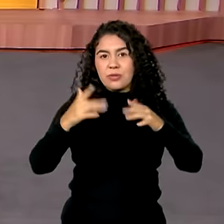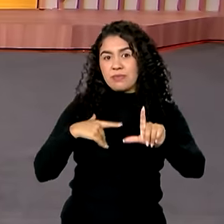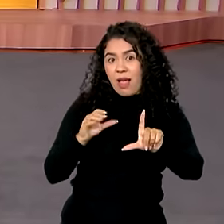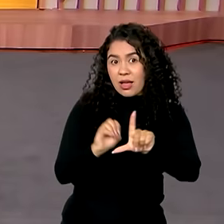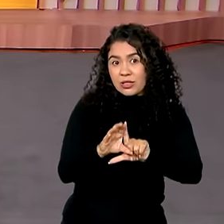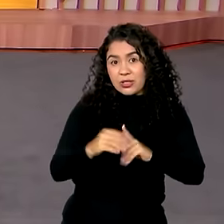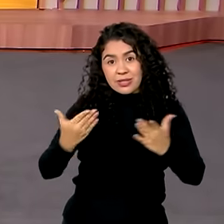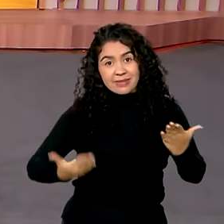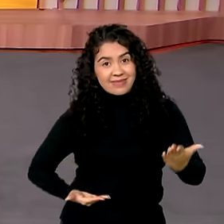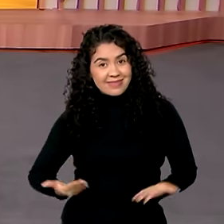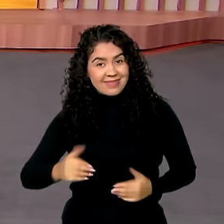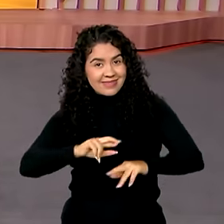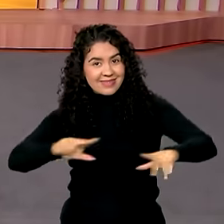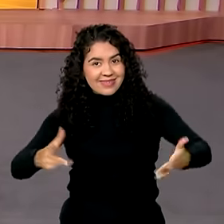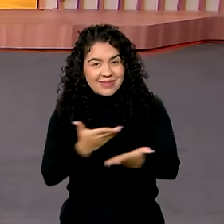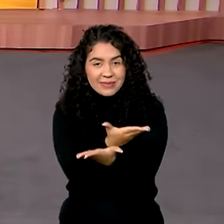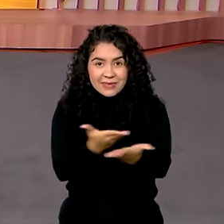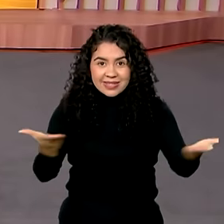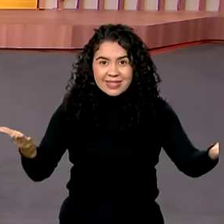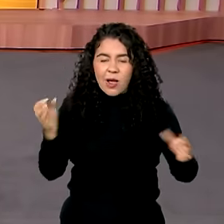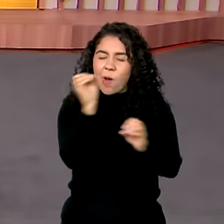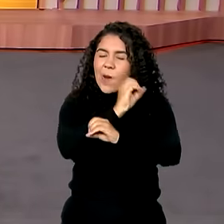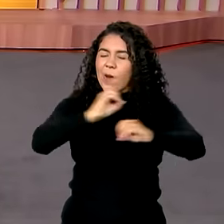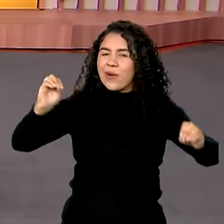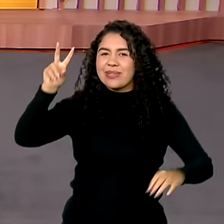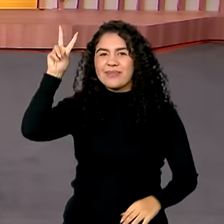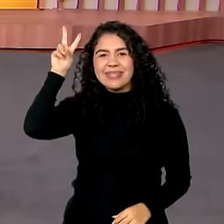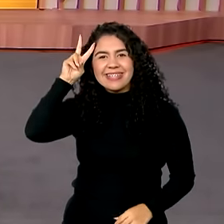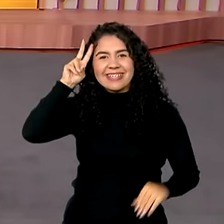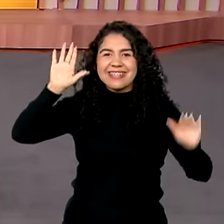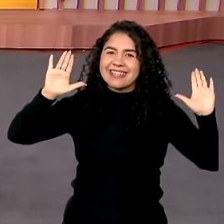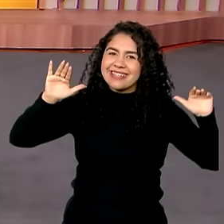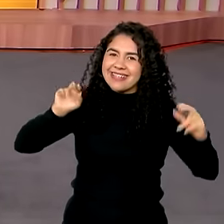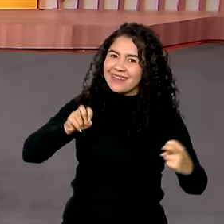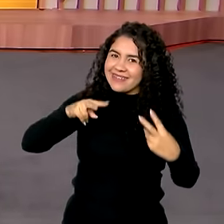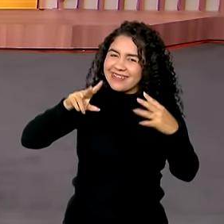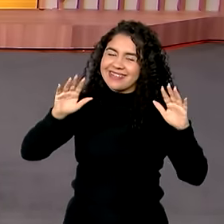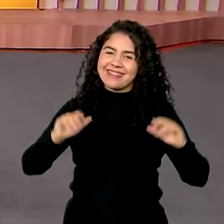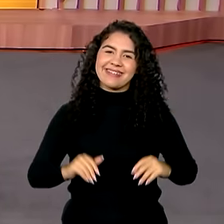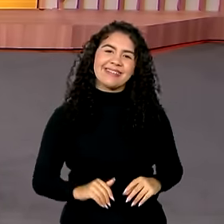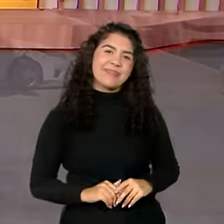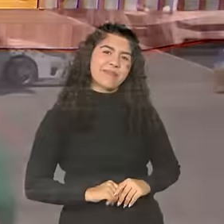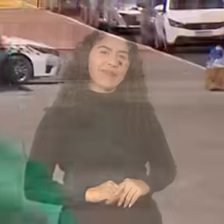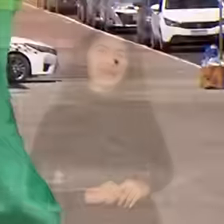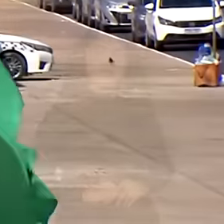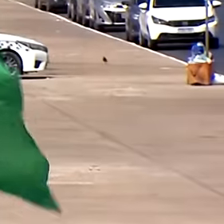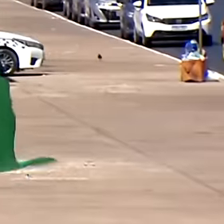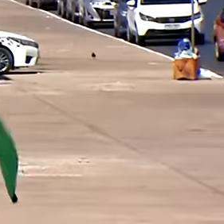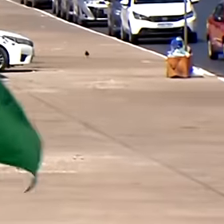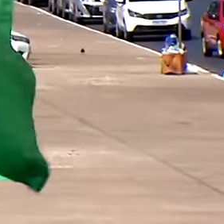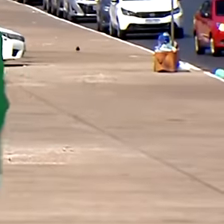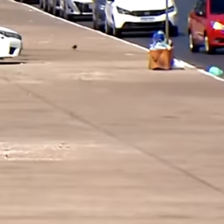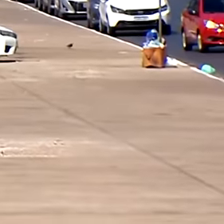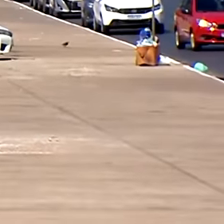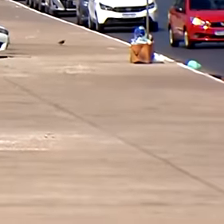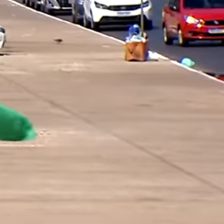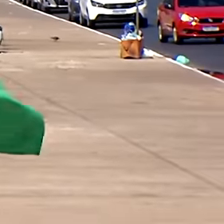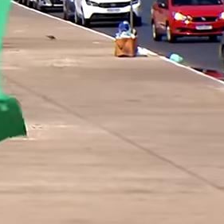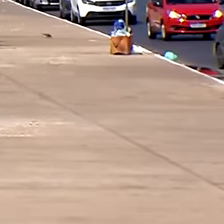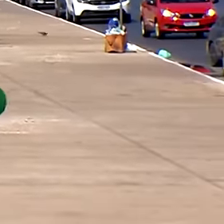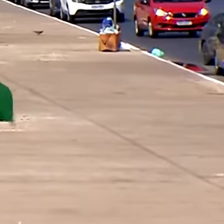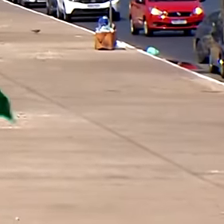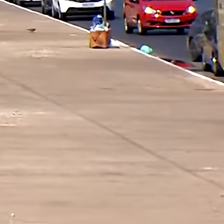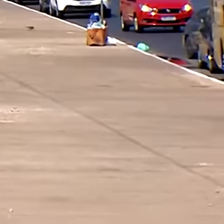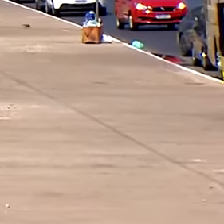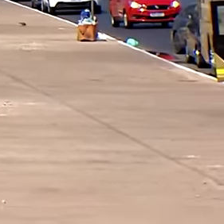serviços para você, cidadão. Uma ótima segunda-feira. Até a próxima. Tchau. Tchau. Tchau. Tchau.